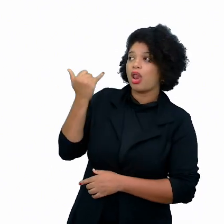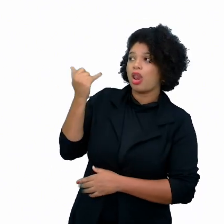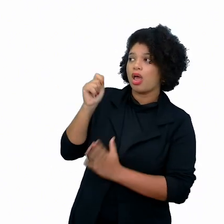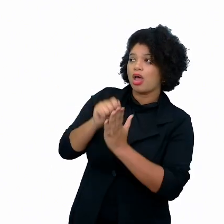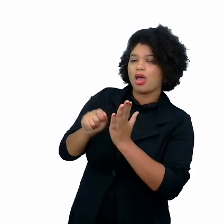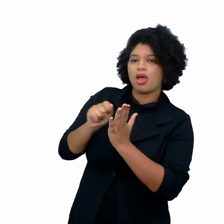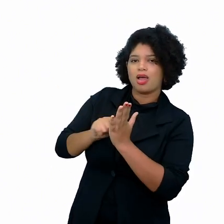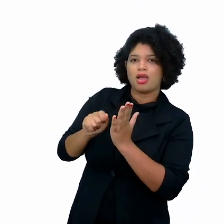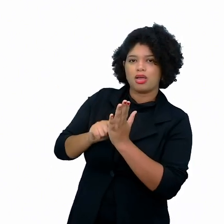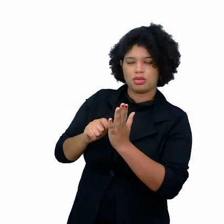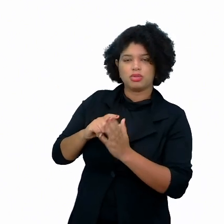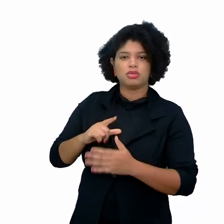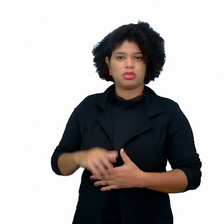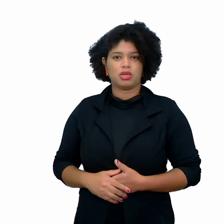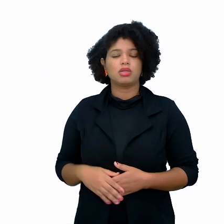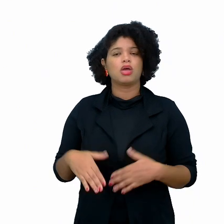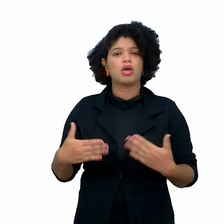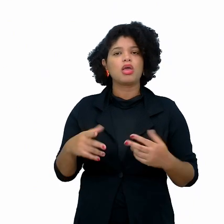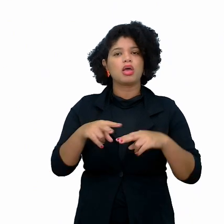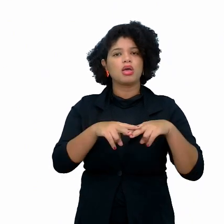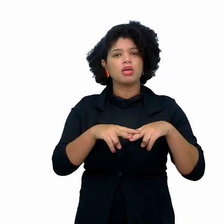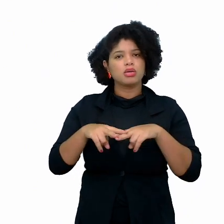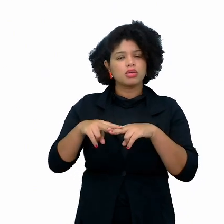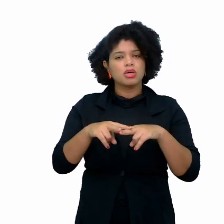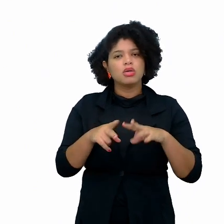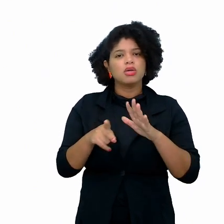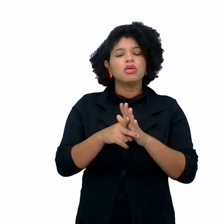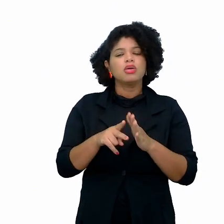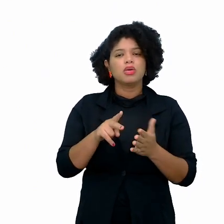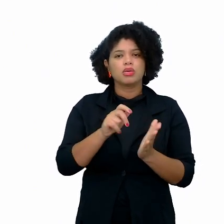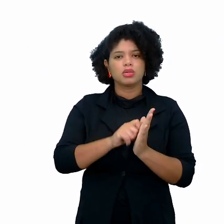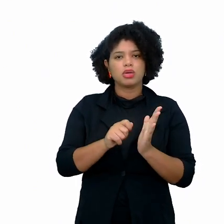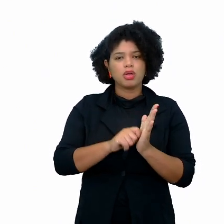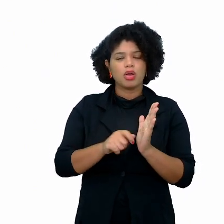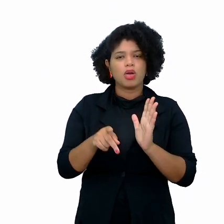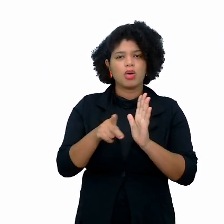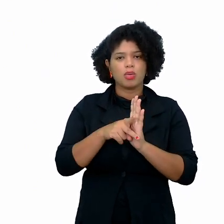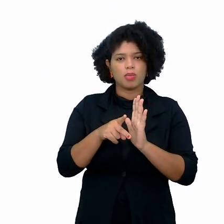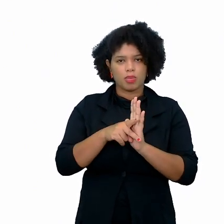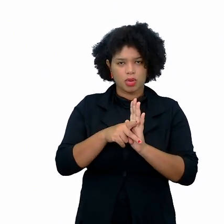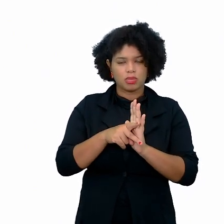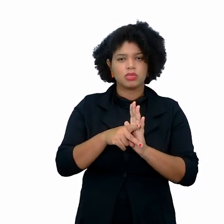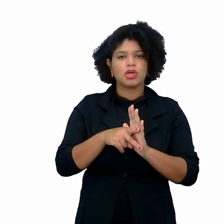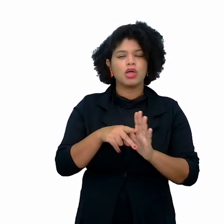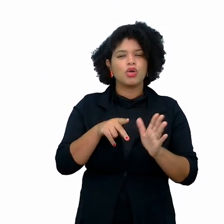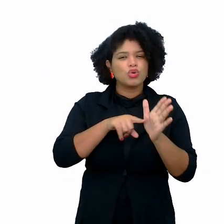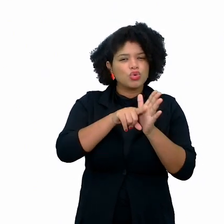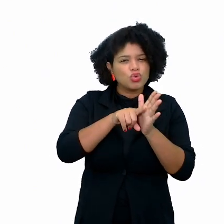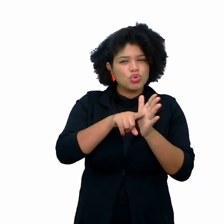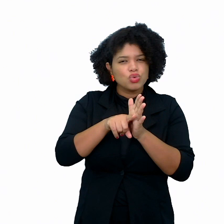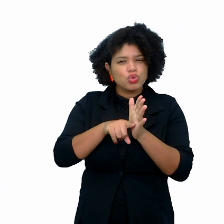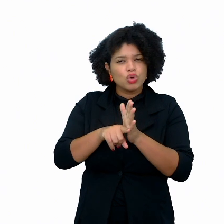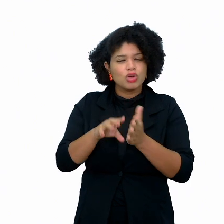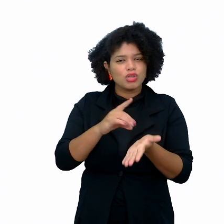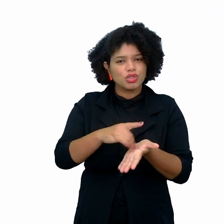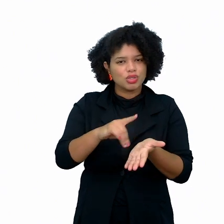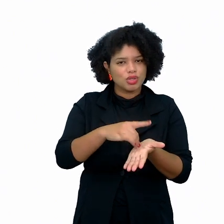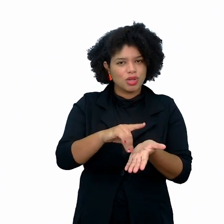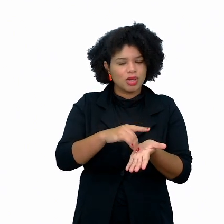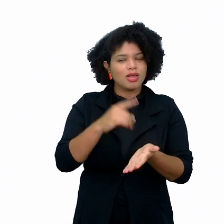escrita ortográfica por meio da consulta ao dicionário. Olha ele aqui de novo. Viram